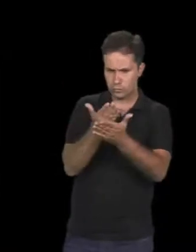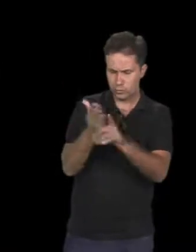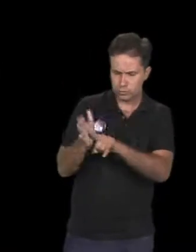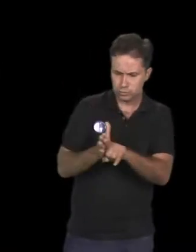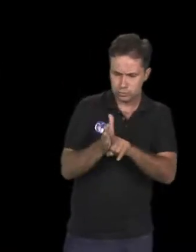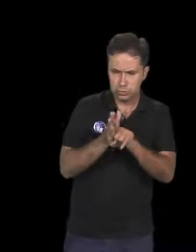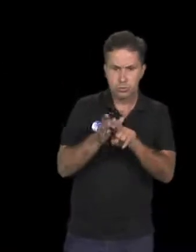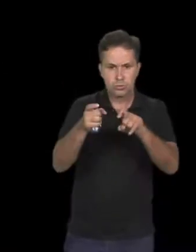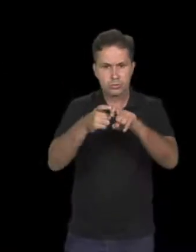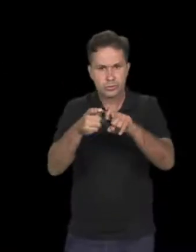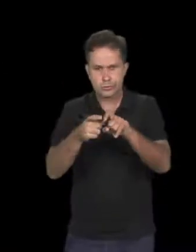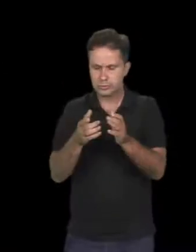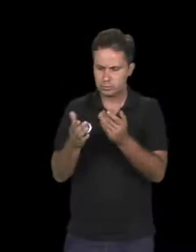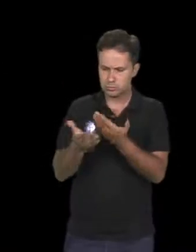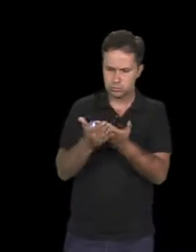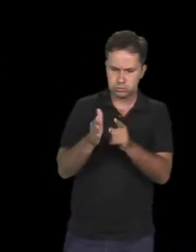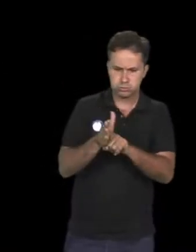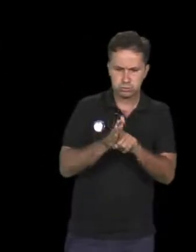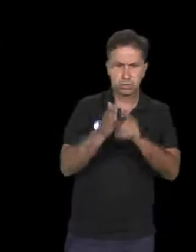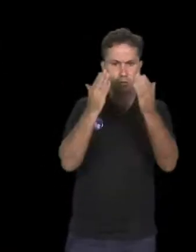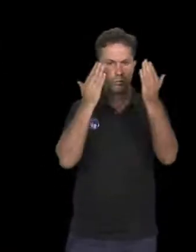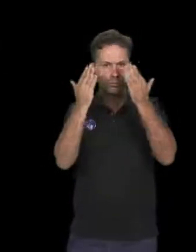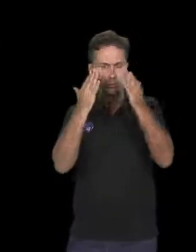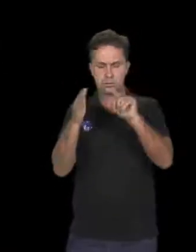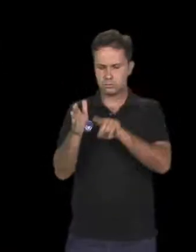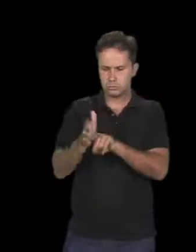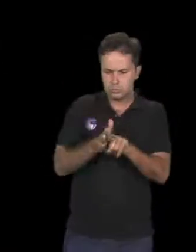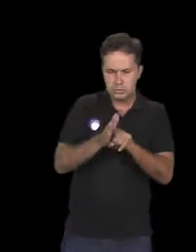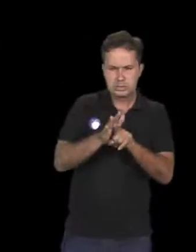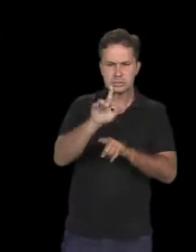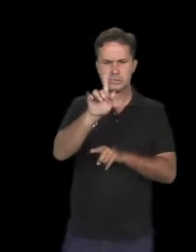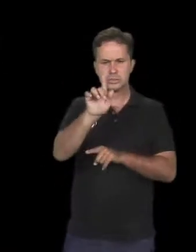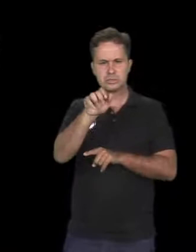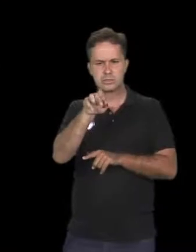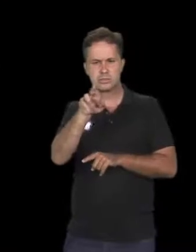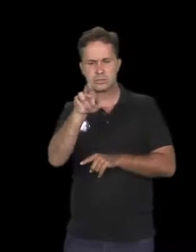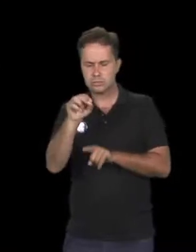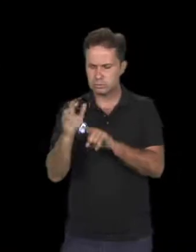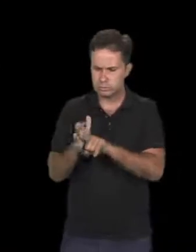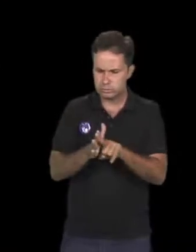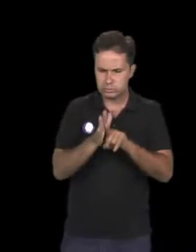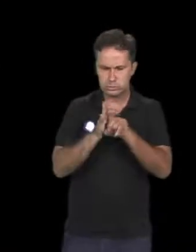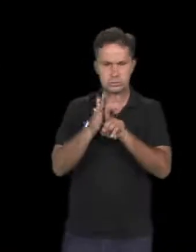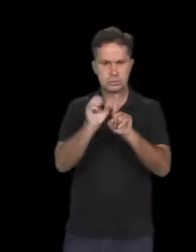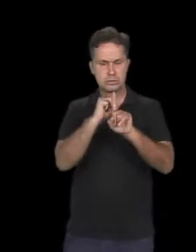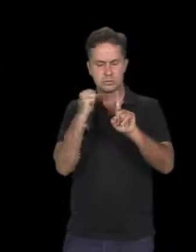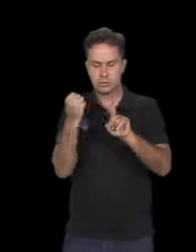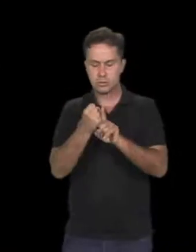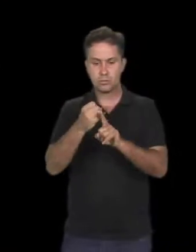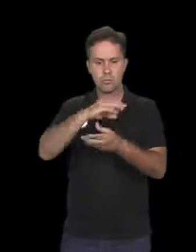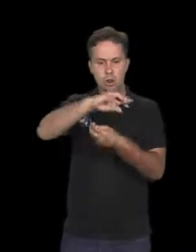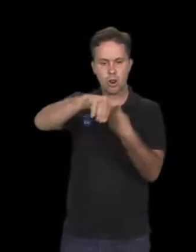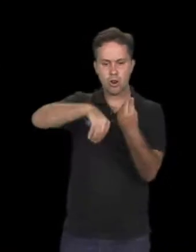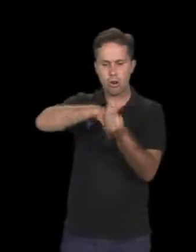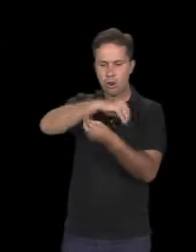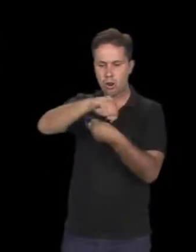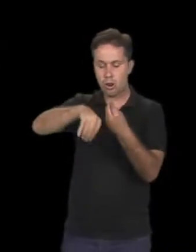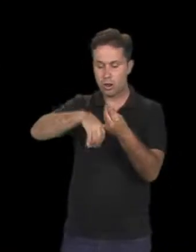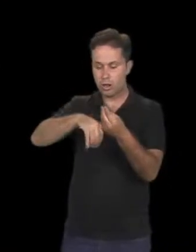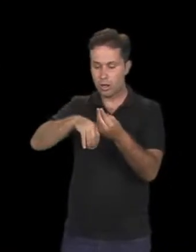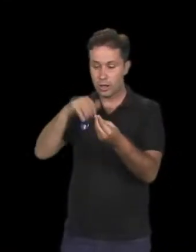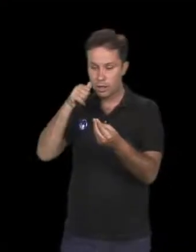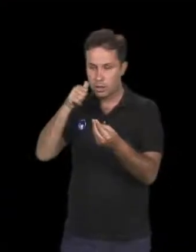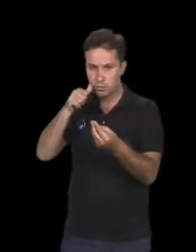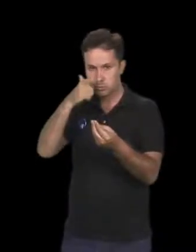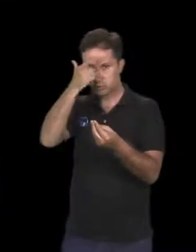questões sociais, quer dizer, e toda essa salada está muito bem retratada nessa reportagem, que eu considero das grandes reportagens da